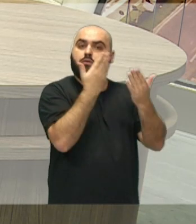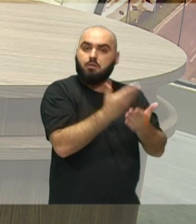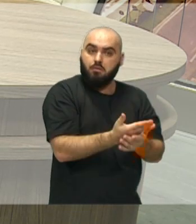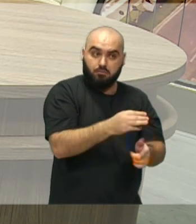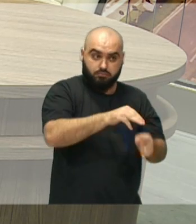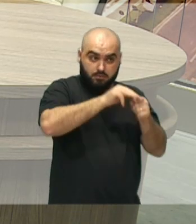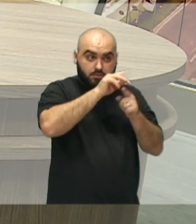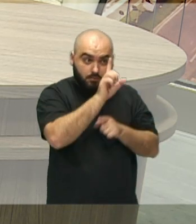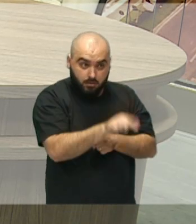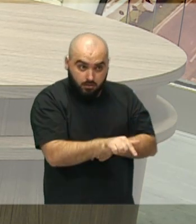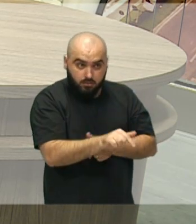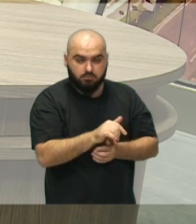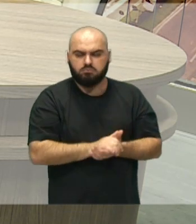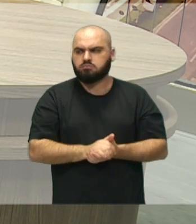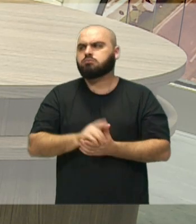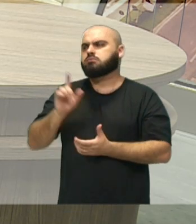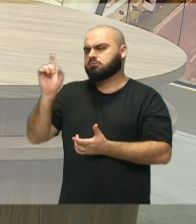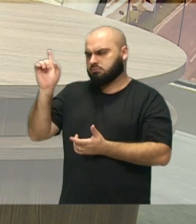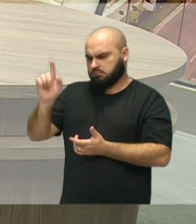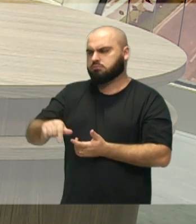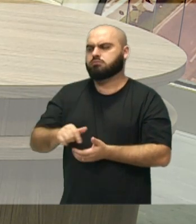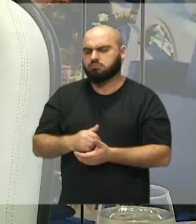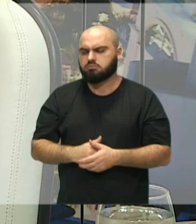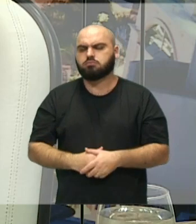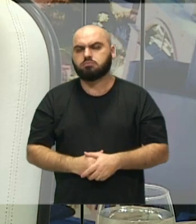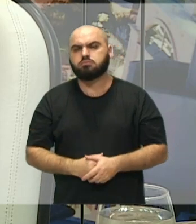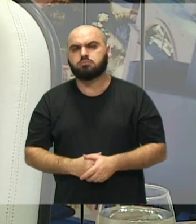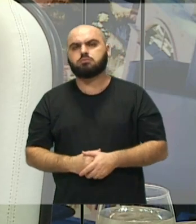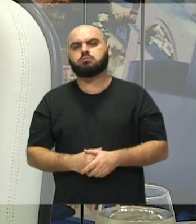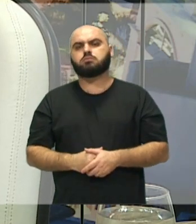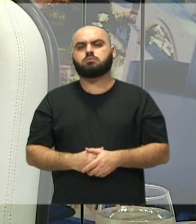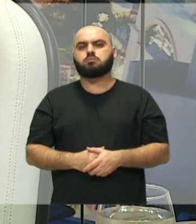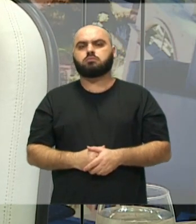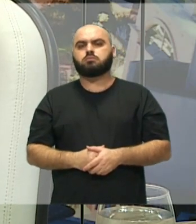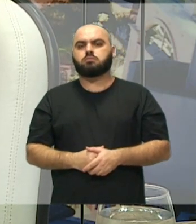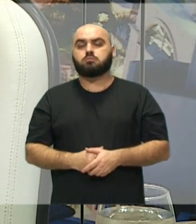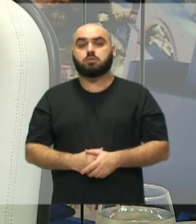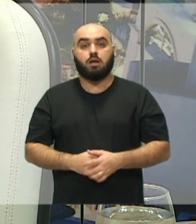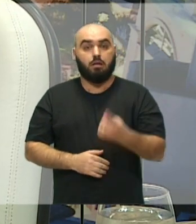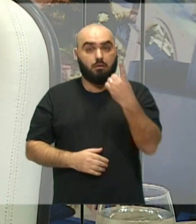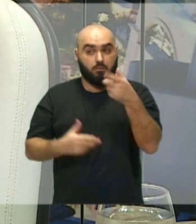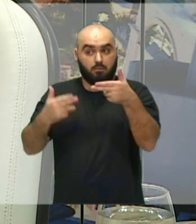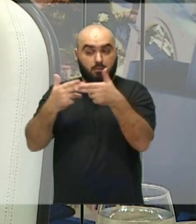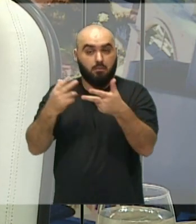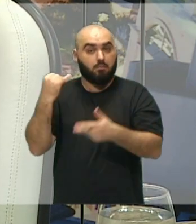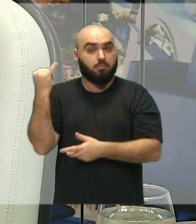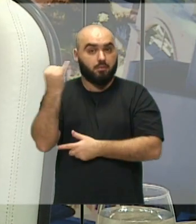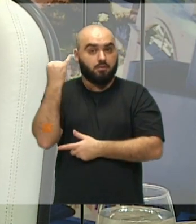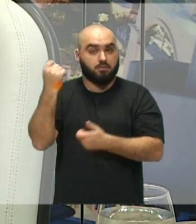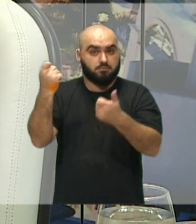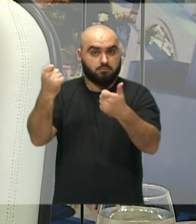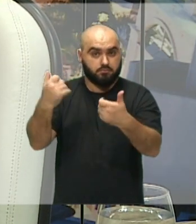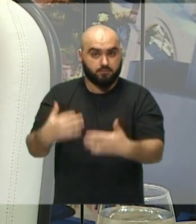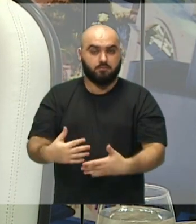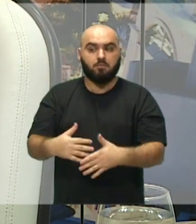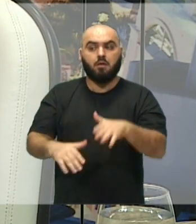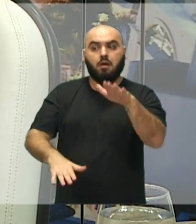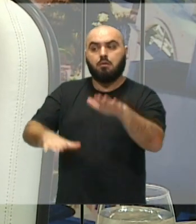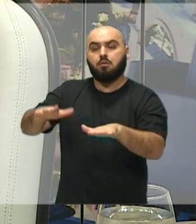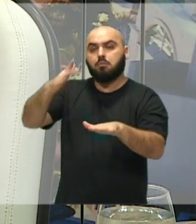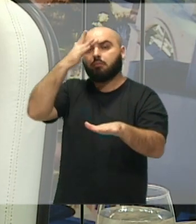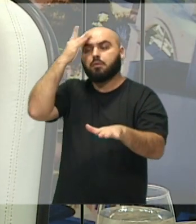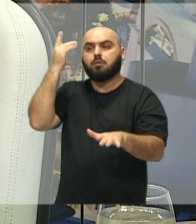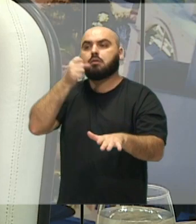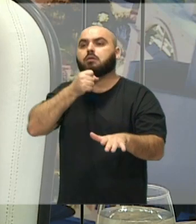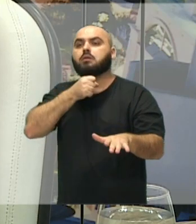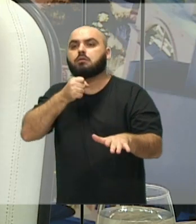municípios. Então, eu vejo, assim, e uma coisa muito importante para dizer, assim, porque às vezes as pessoas veem